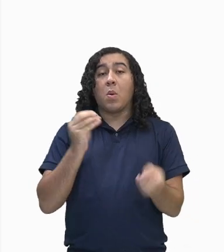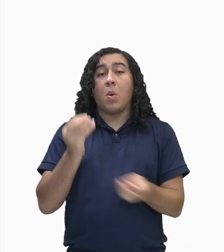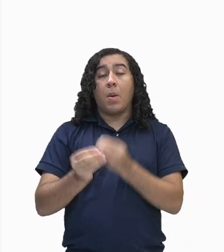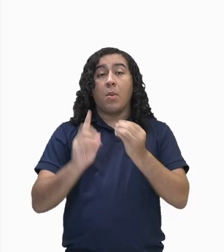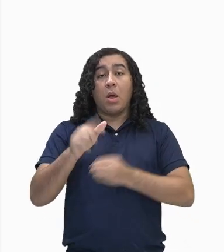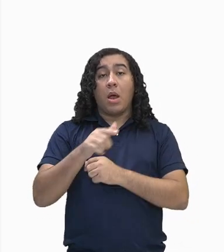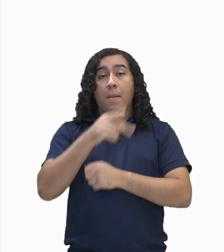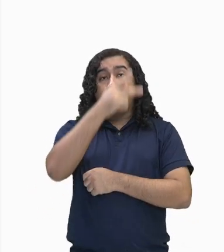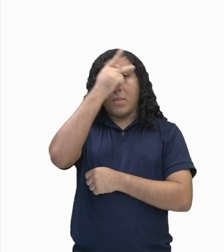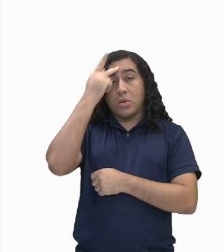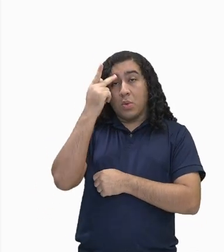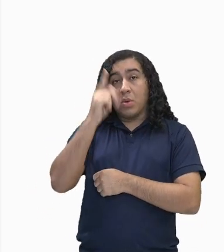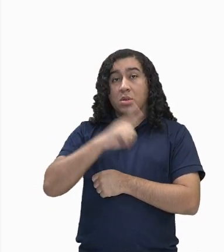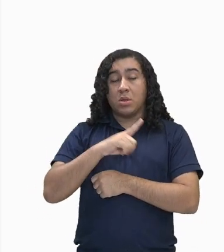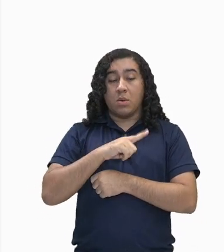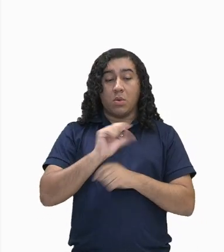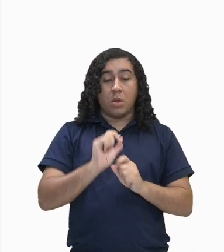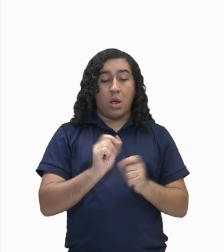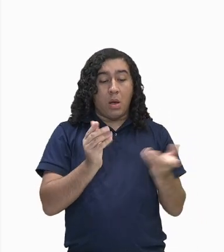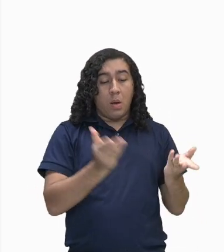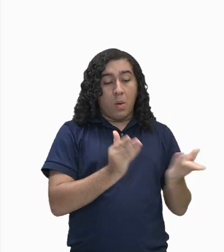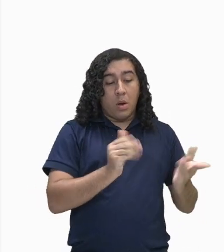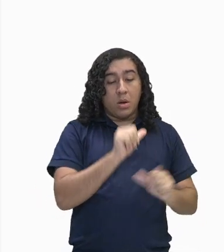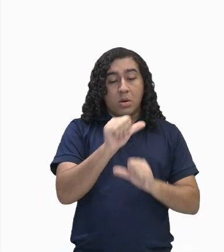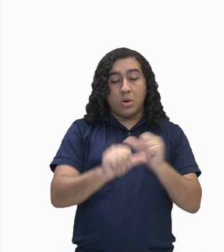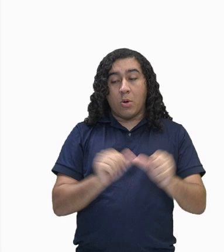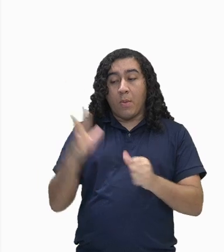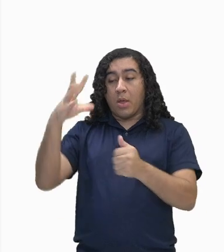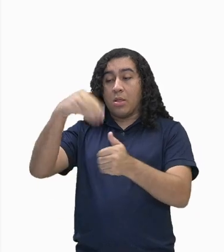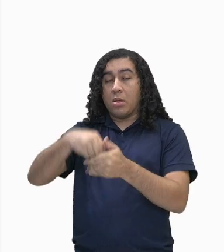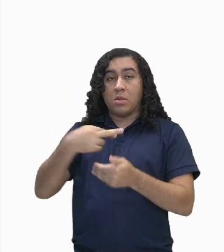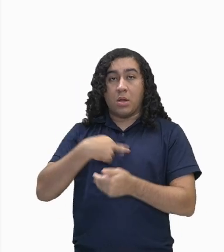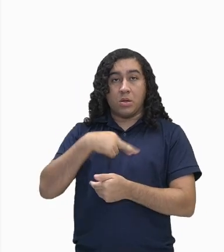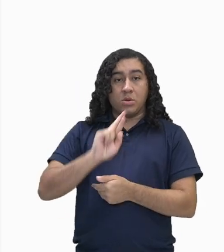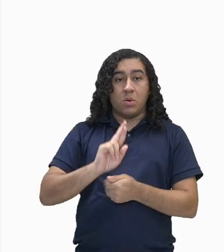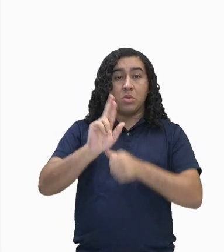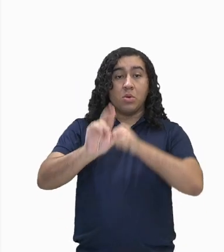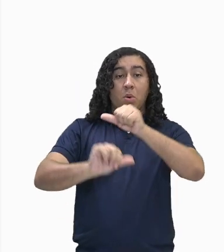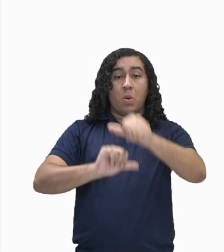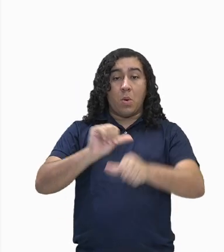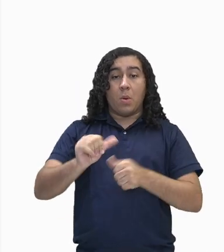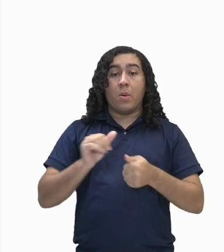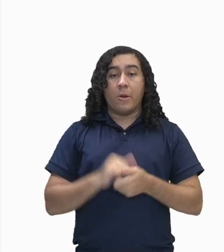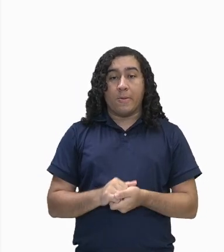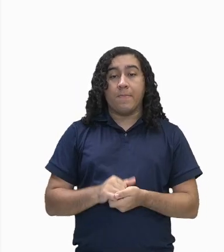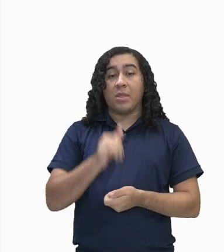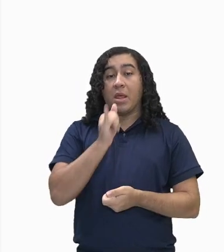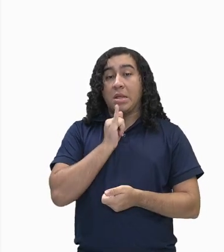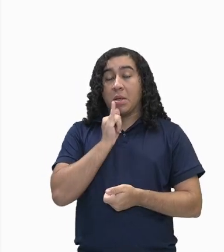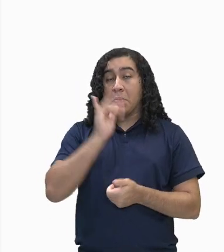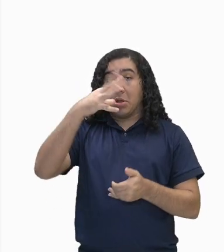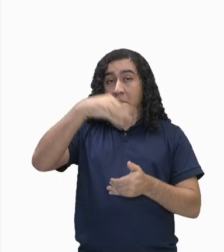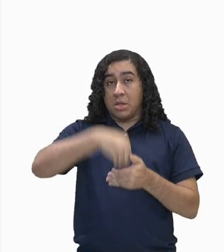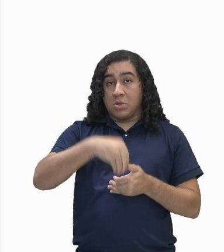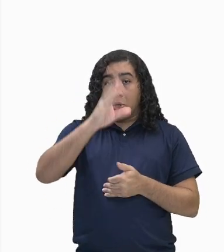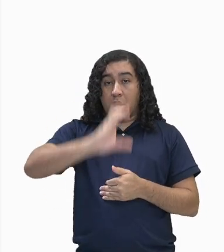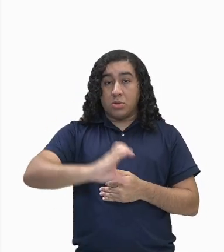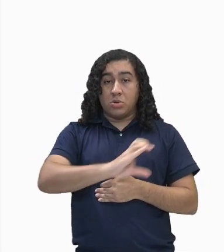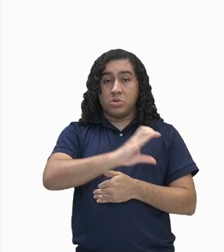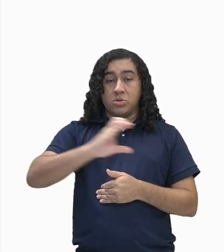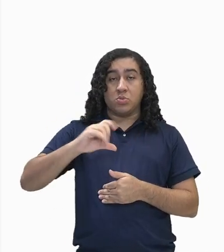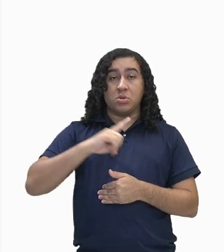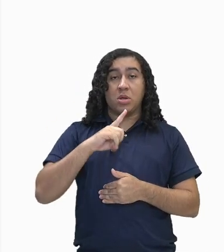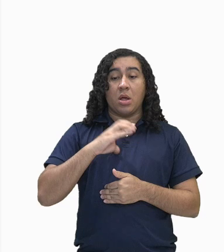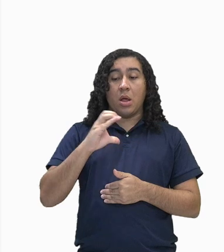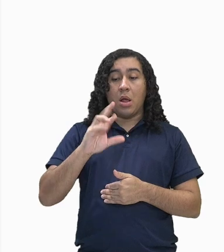passagem, a mudança de status de uma pessoa dentro da religião. Aí nós temos dentro do catolicismo a crisma